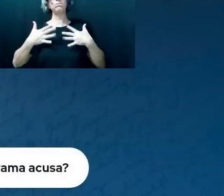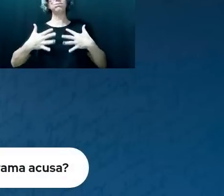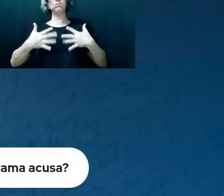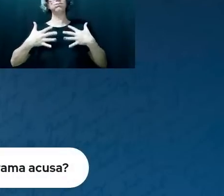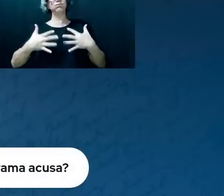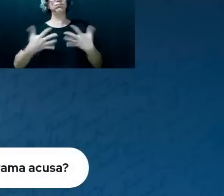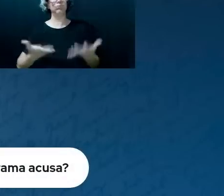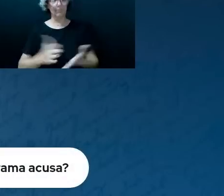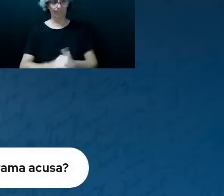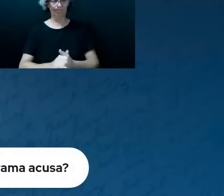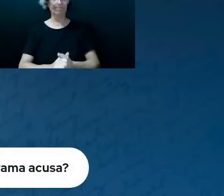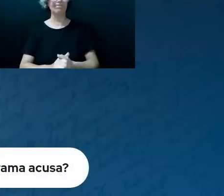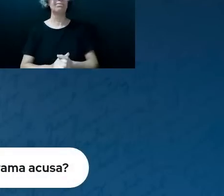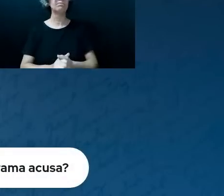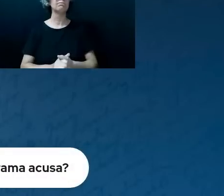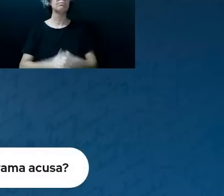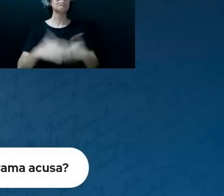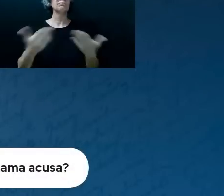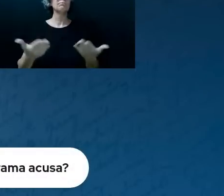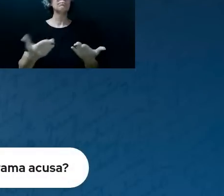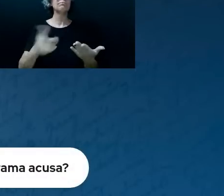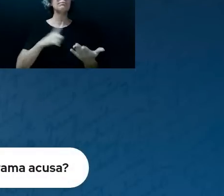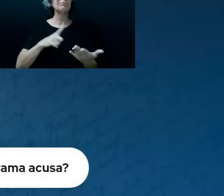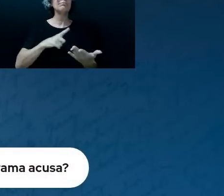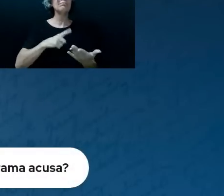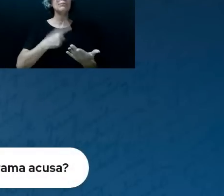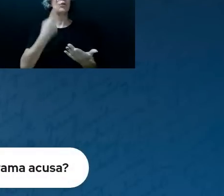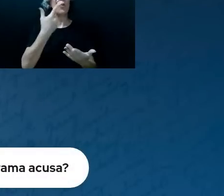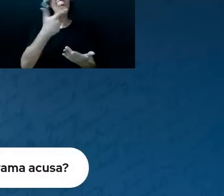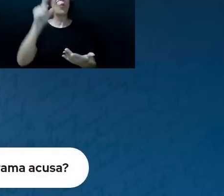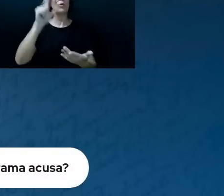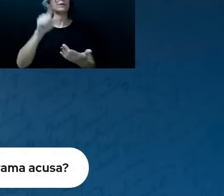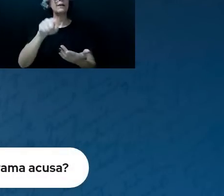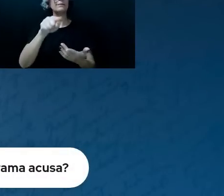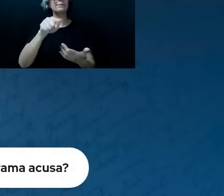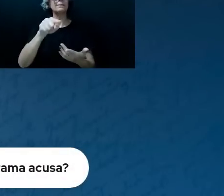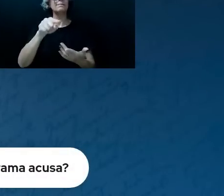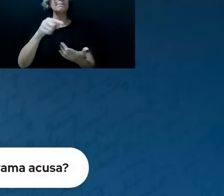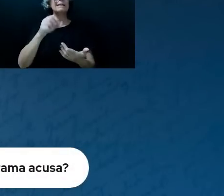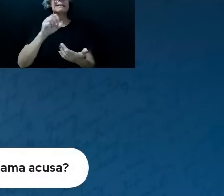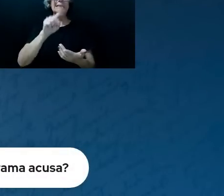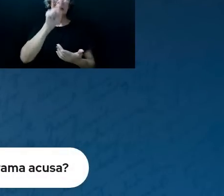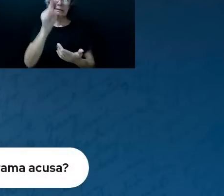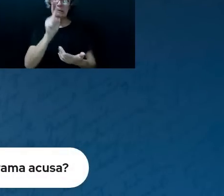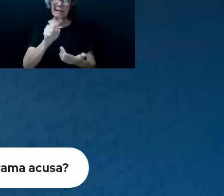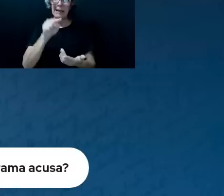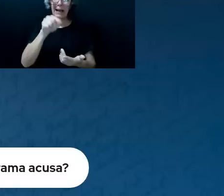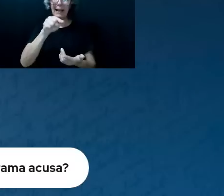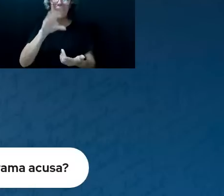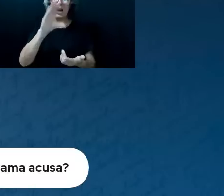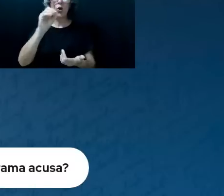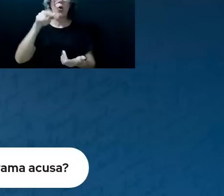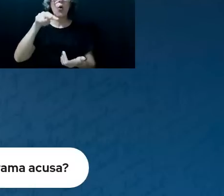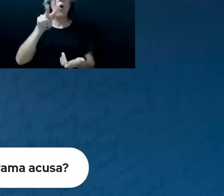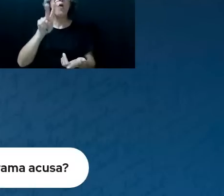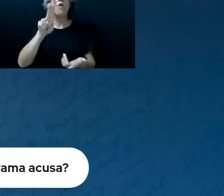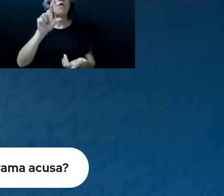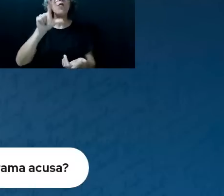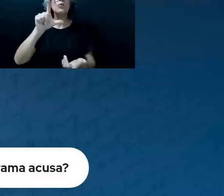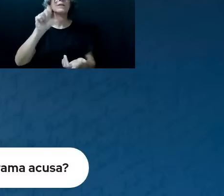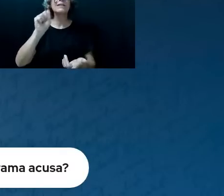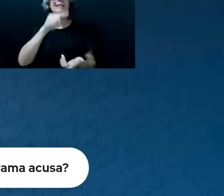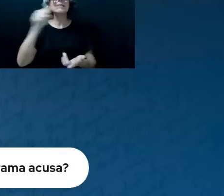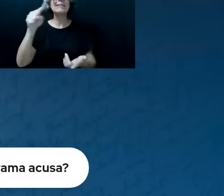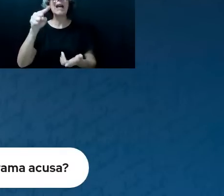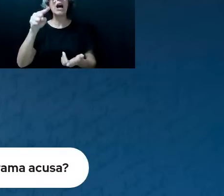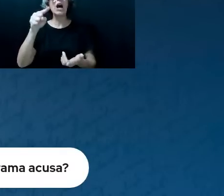tempo de colocar essa daqui. É Marilena Gonçalves. Será que essa convulsão magnética, o